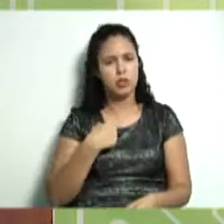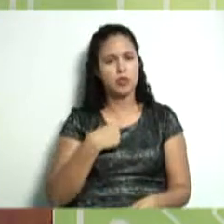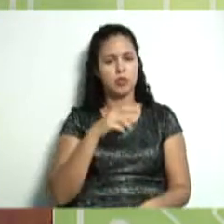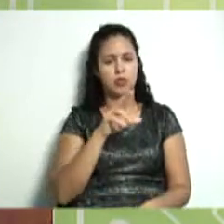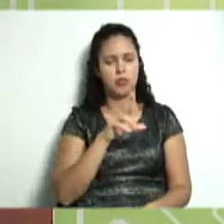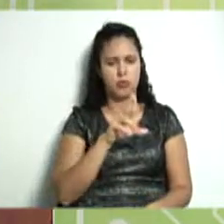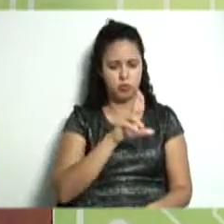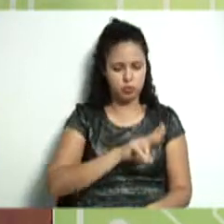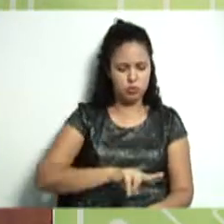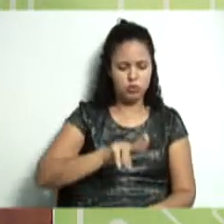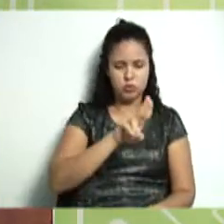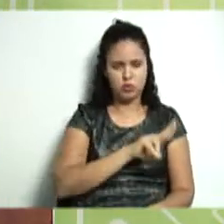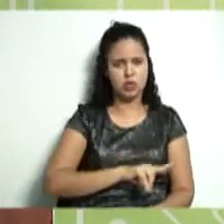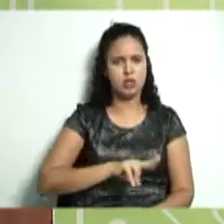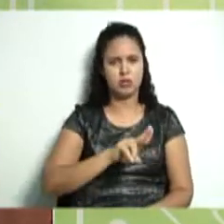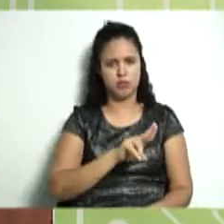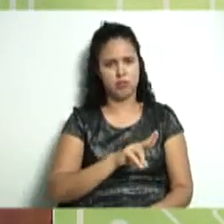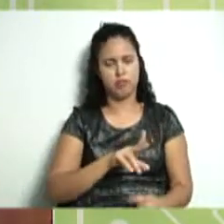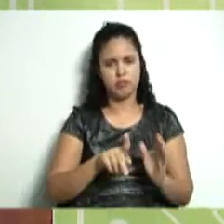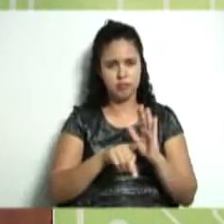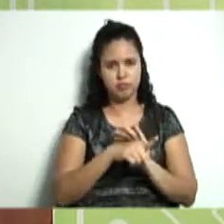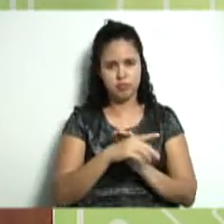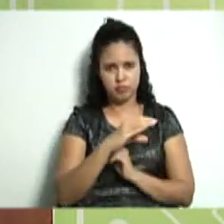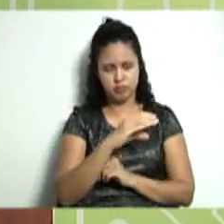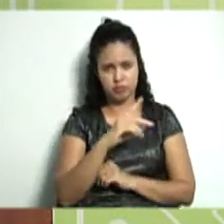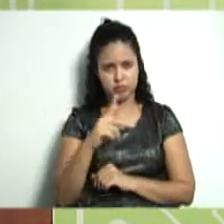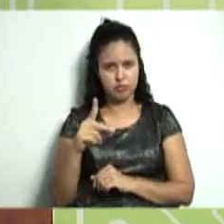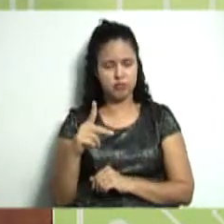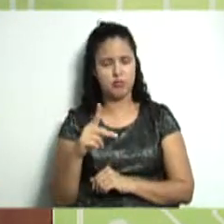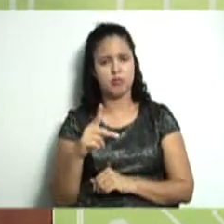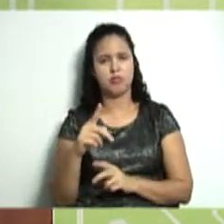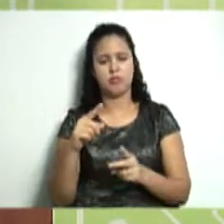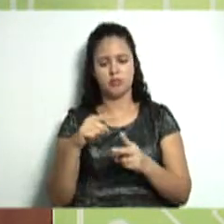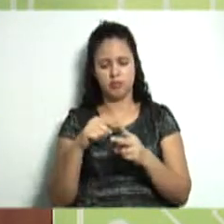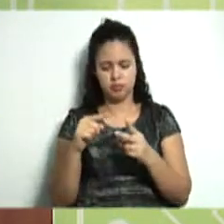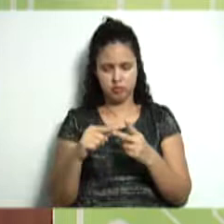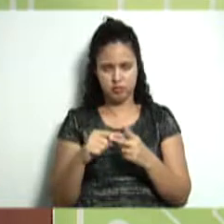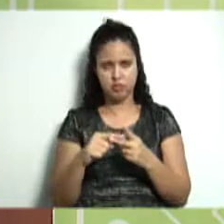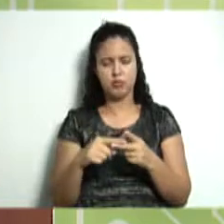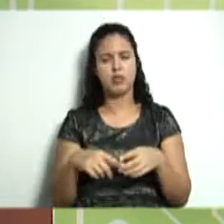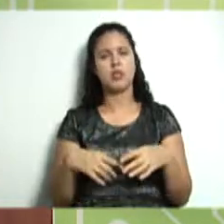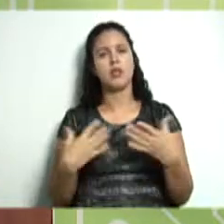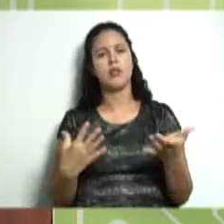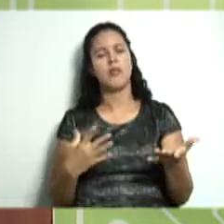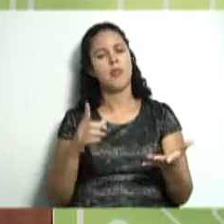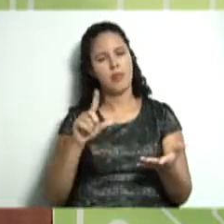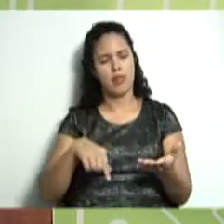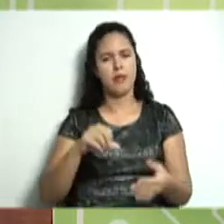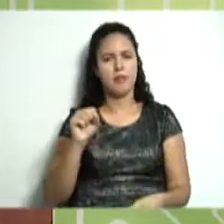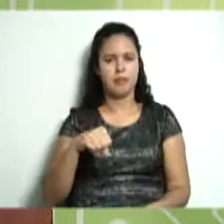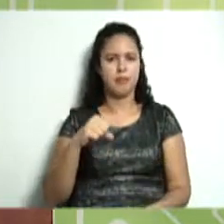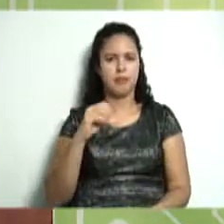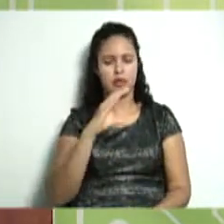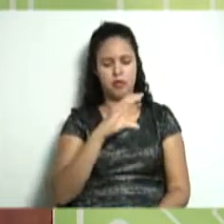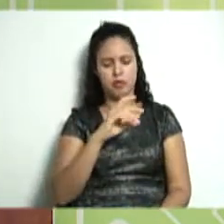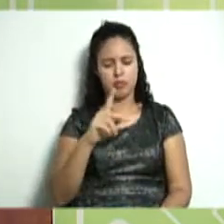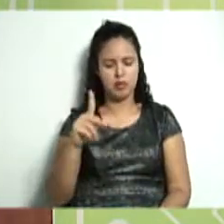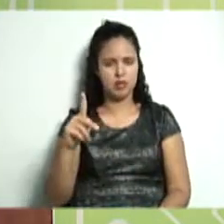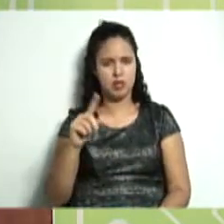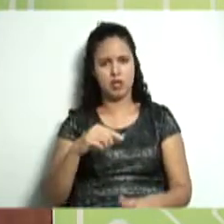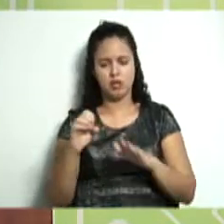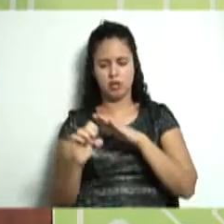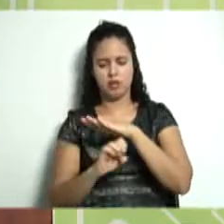usuário da cooperativa. Tenho esses dois papéis. É por isso que a cooperativa ela é uma